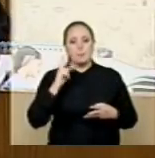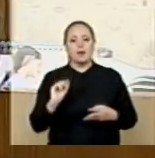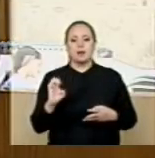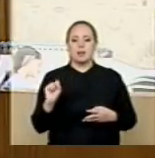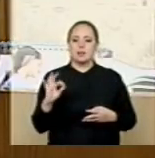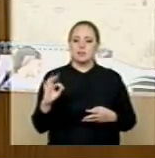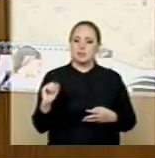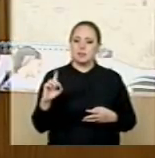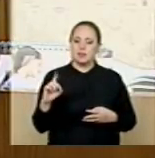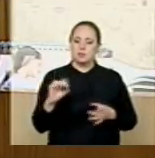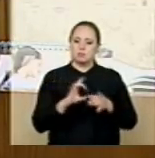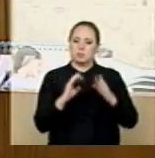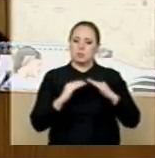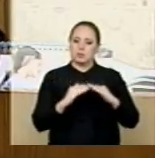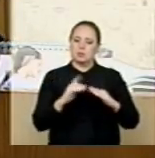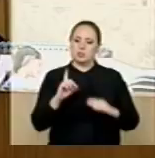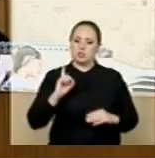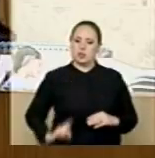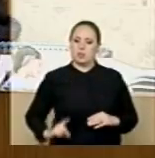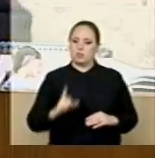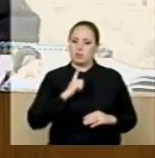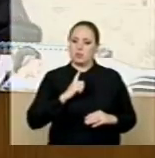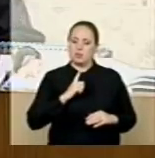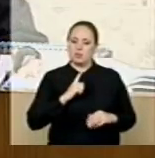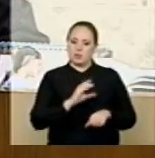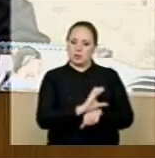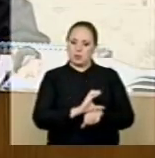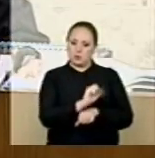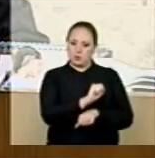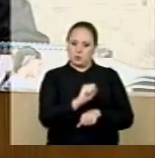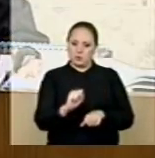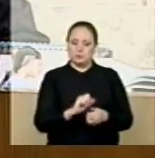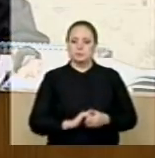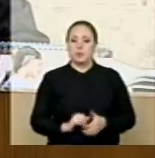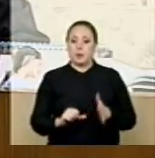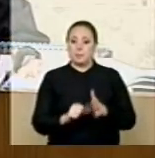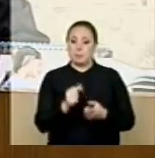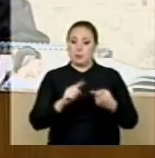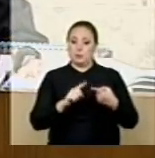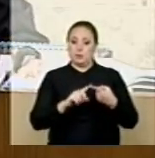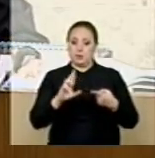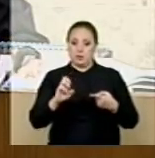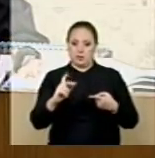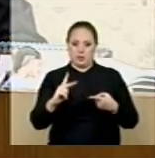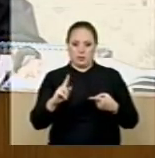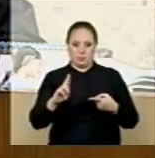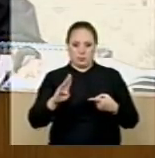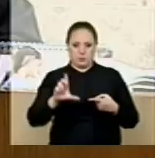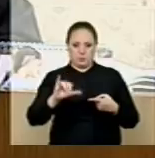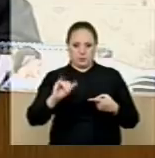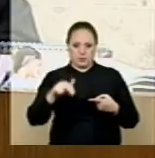Direito instituído pela Constituição de 88. O primeiro deles é o princípio republicano. Pelo